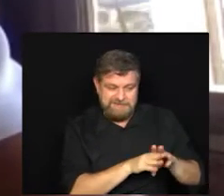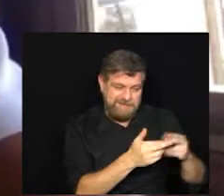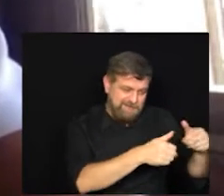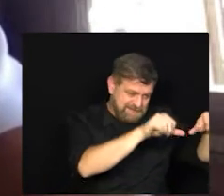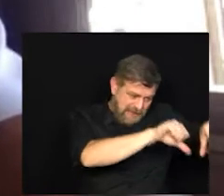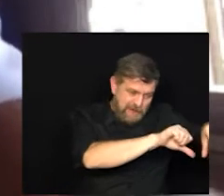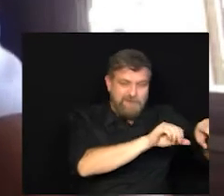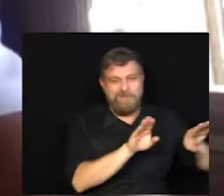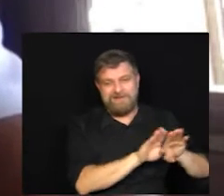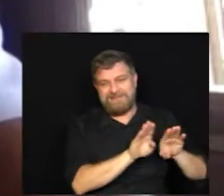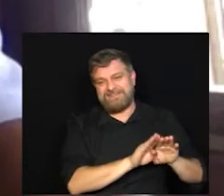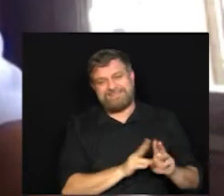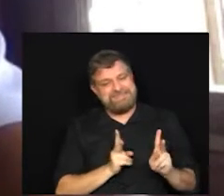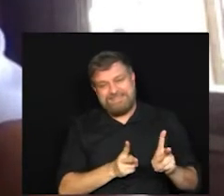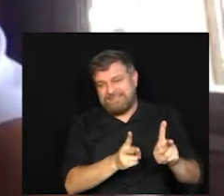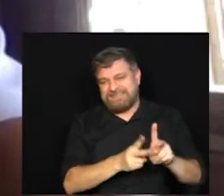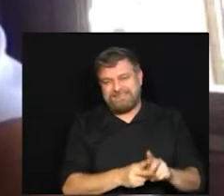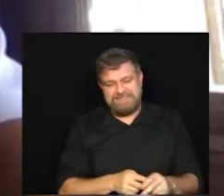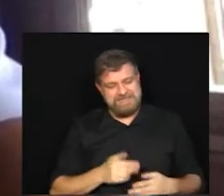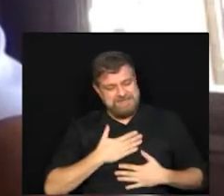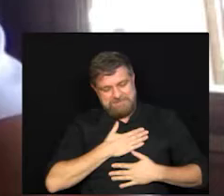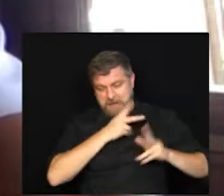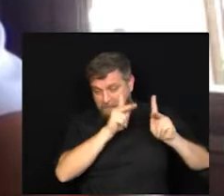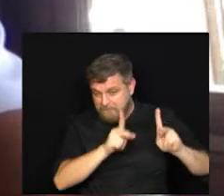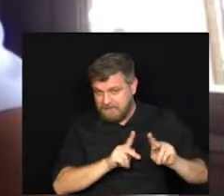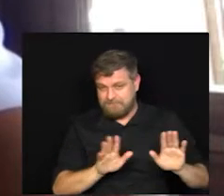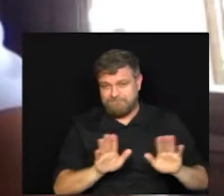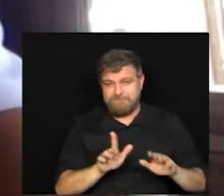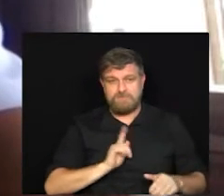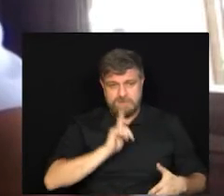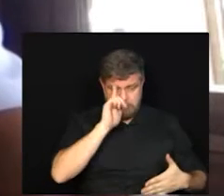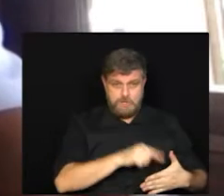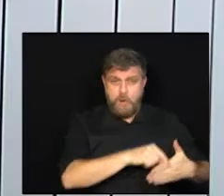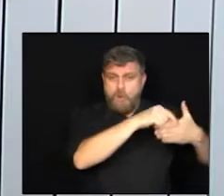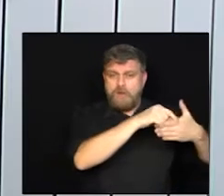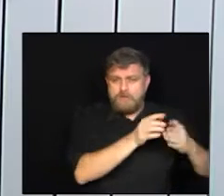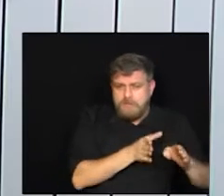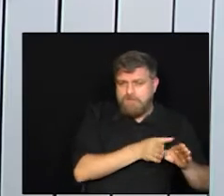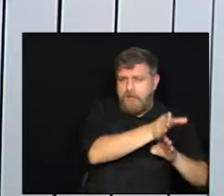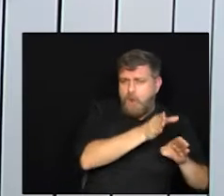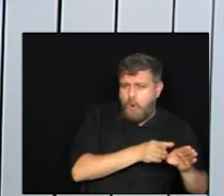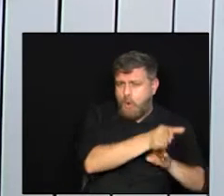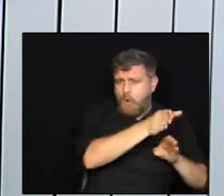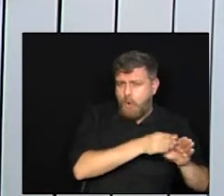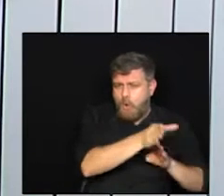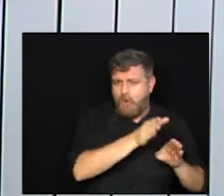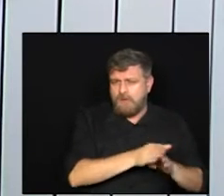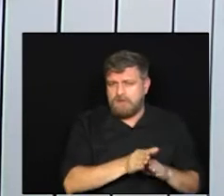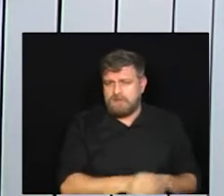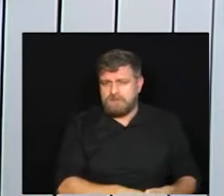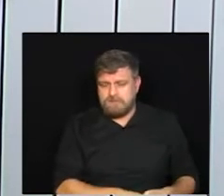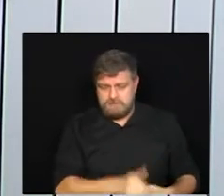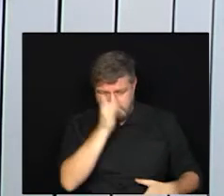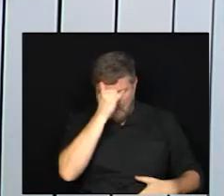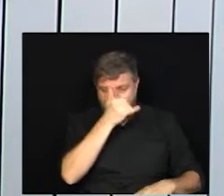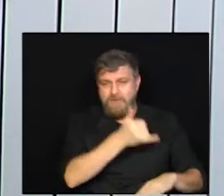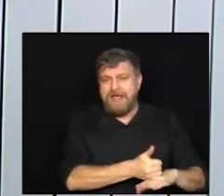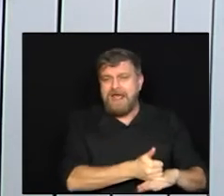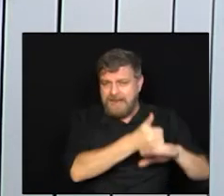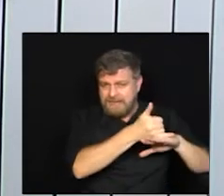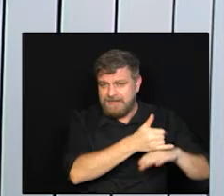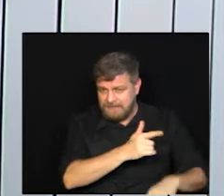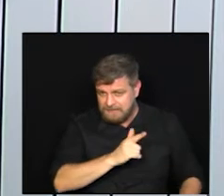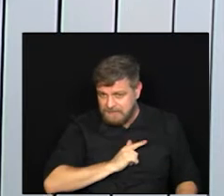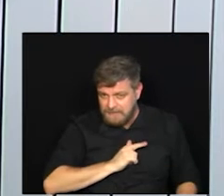só flores. E tem o líder que vai orientando vocês, tem o capitão?